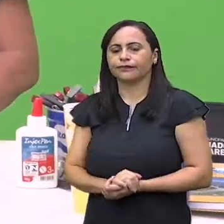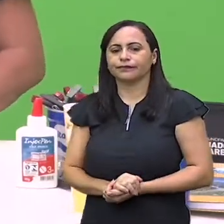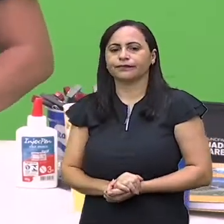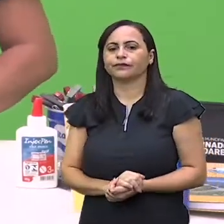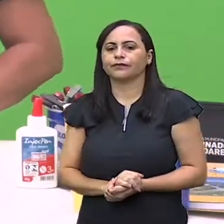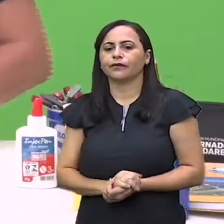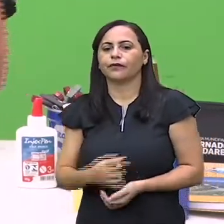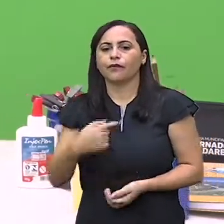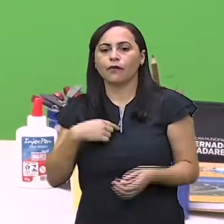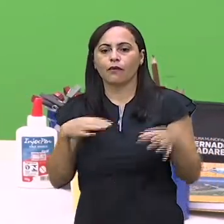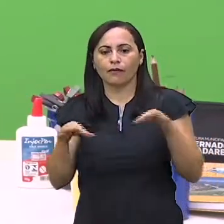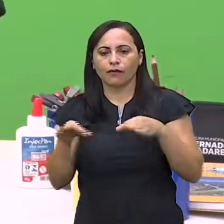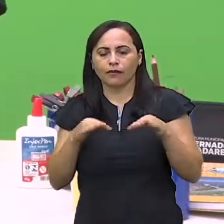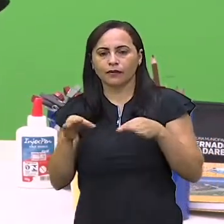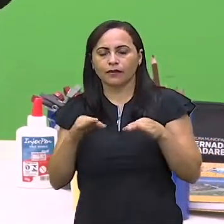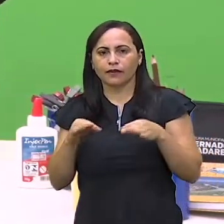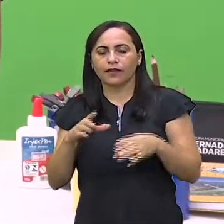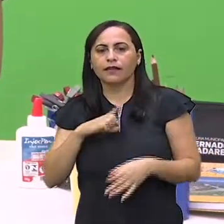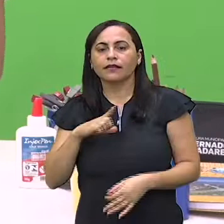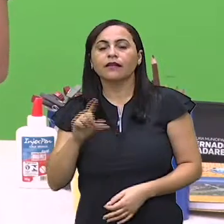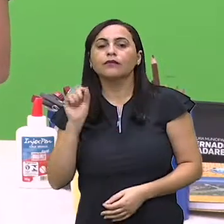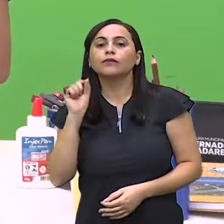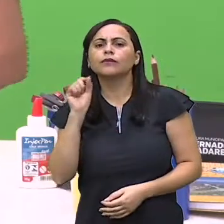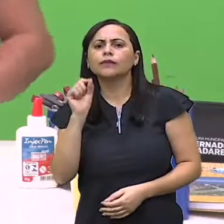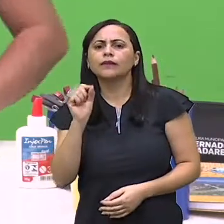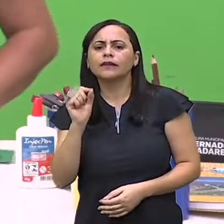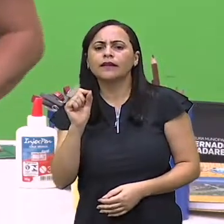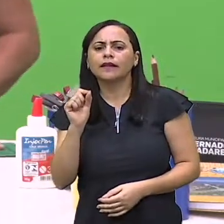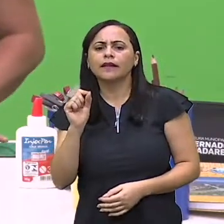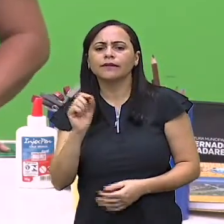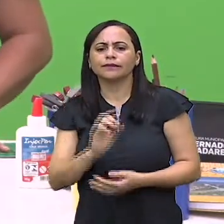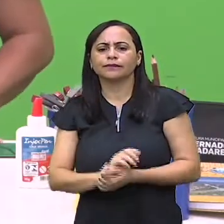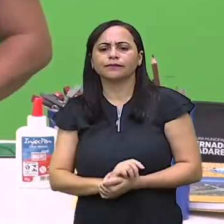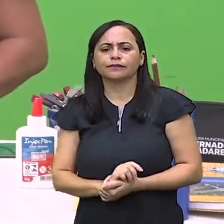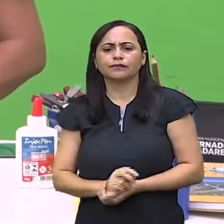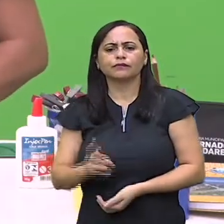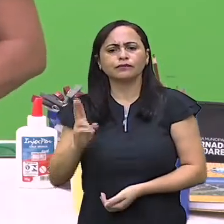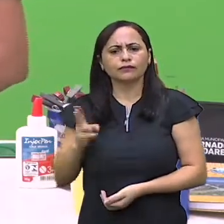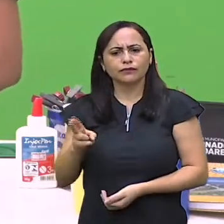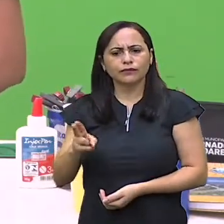professora Luciene. Nós temos aqui a sequência numérica